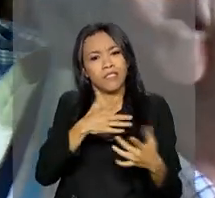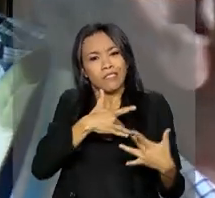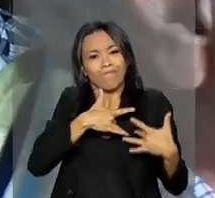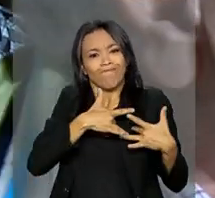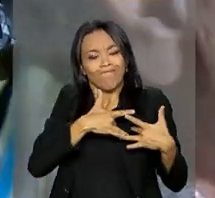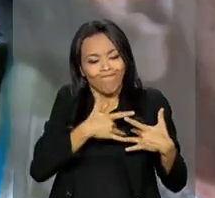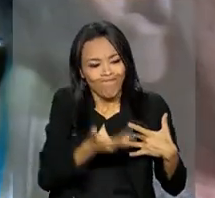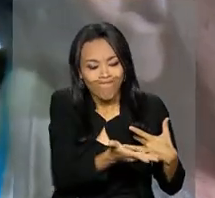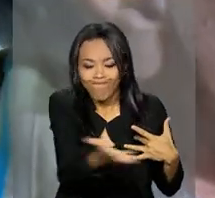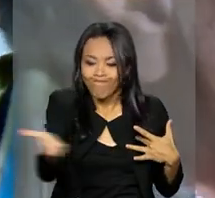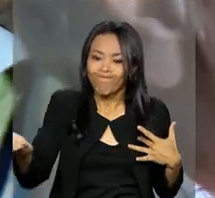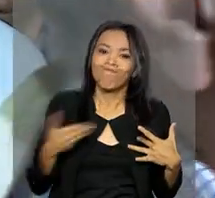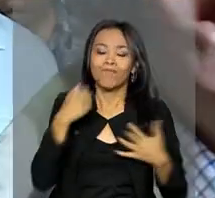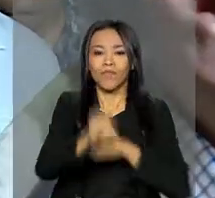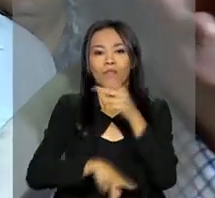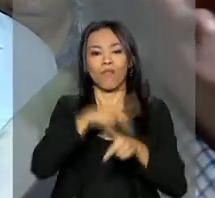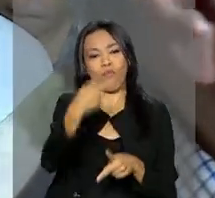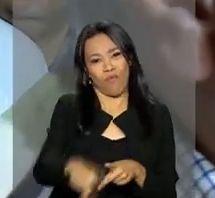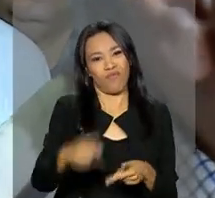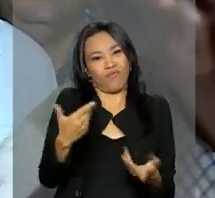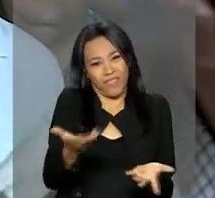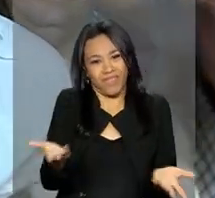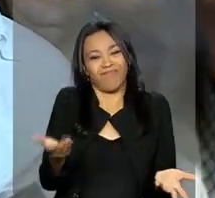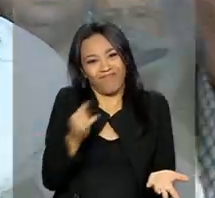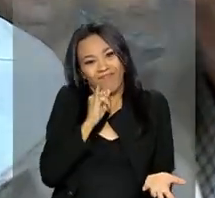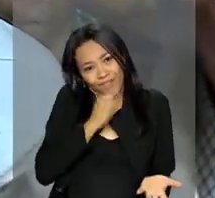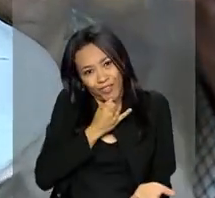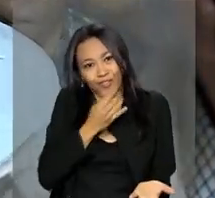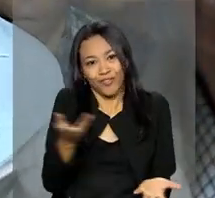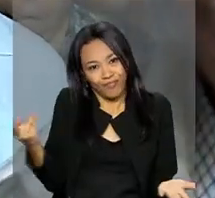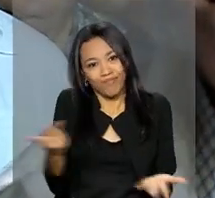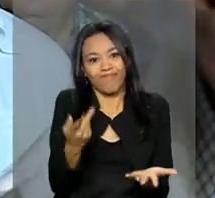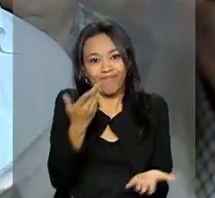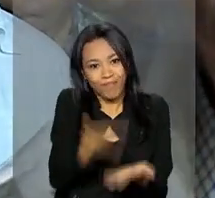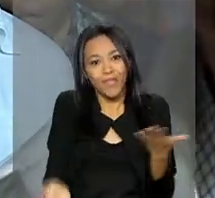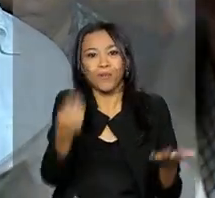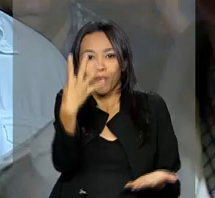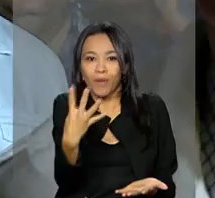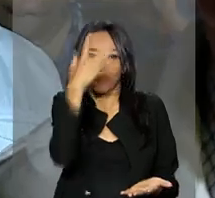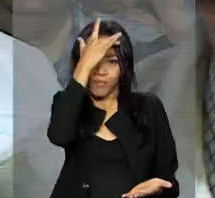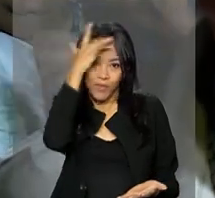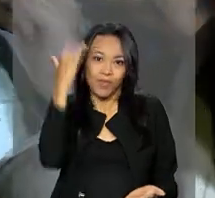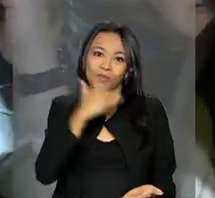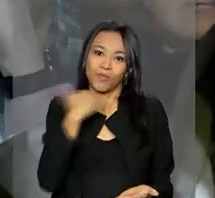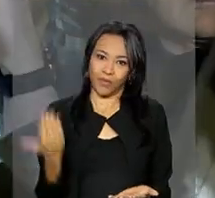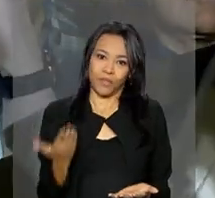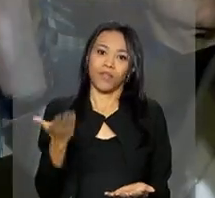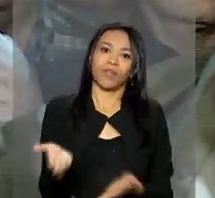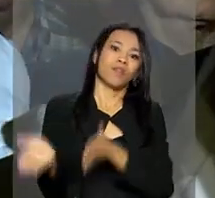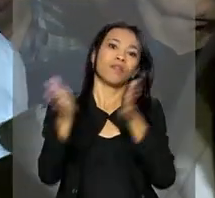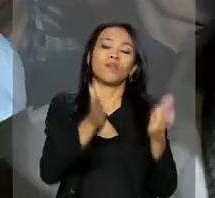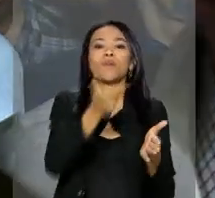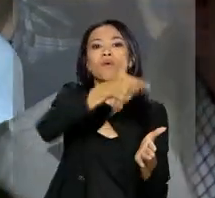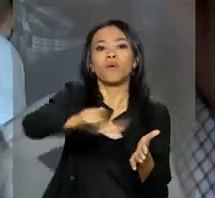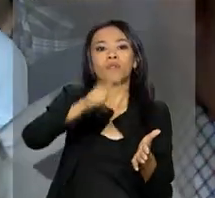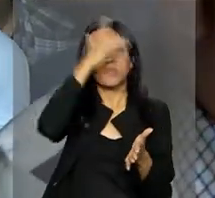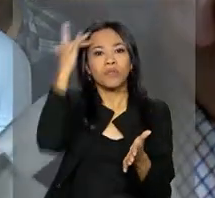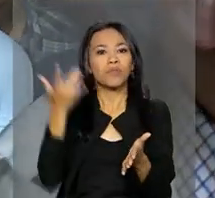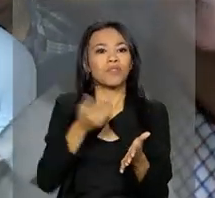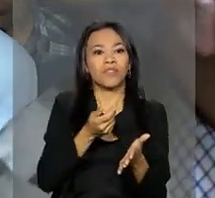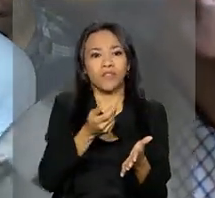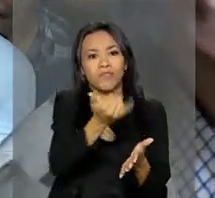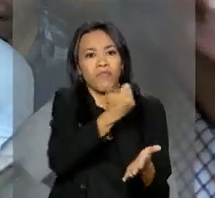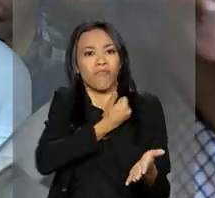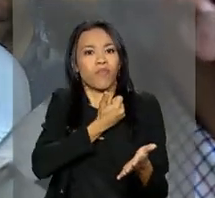conv veiamos aqui ao povo de Maceió que lamentavelmente perdeu três quatro do seu habitantes e alguns até ten